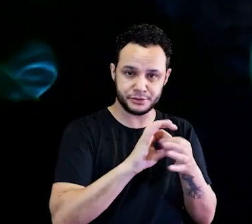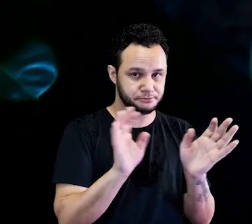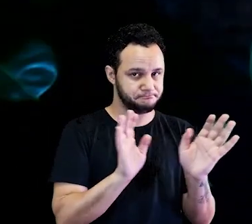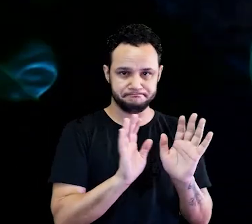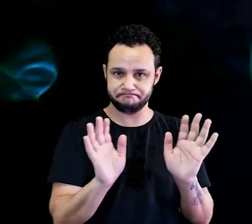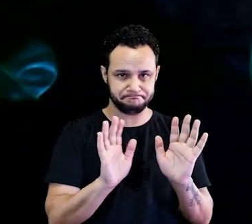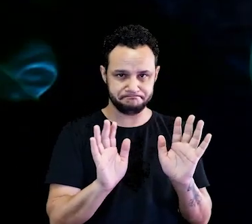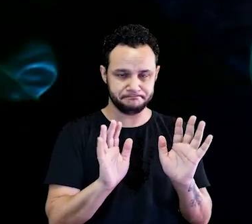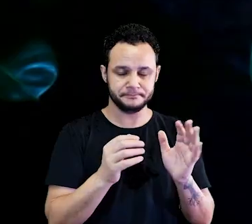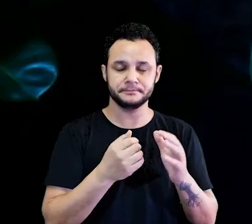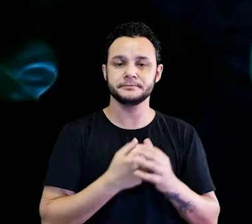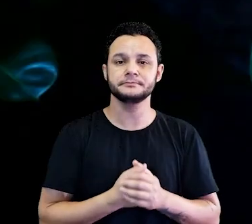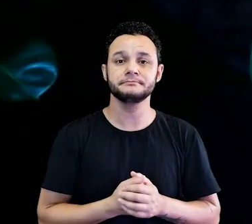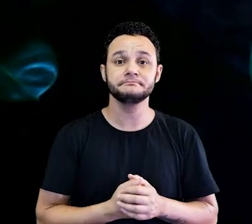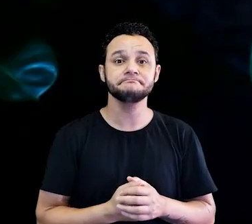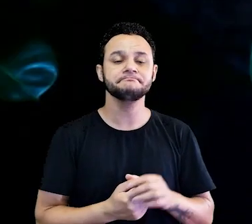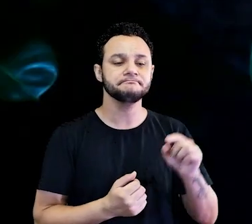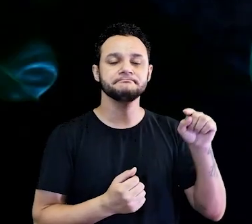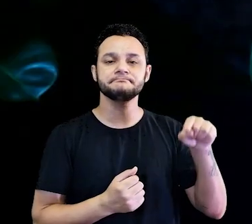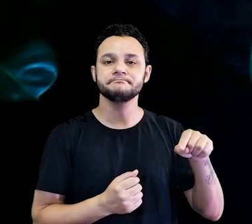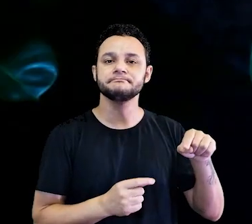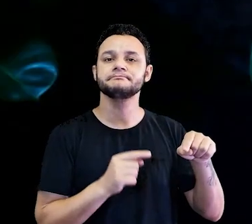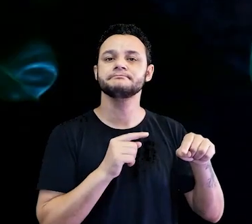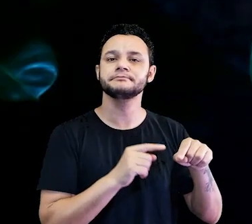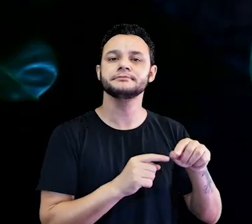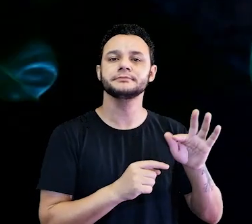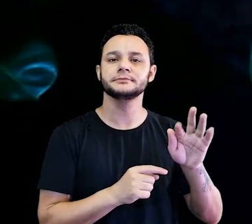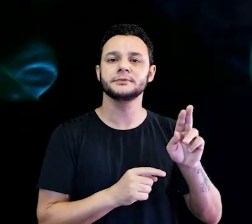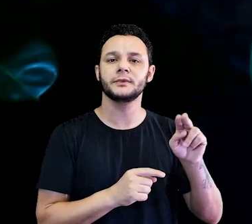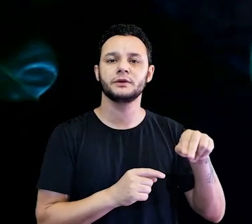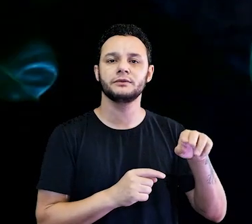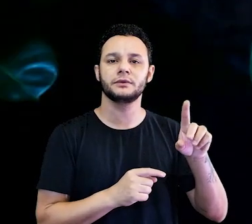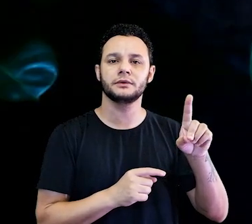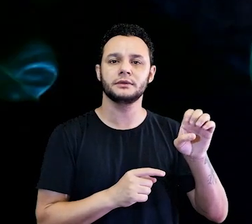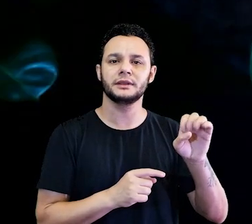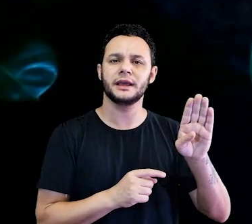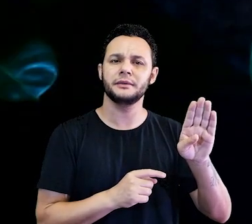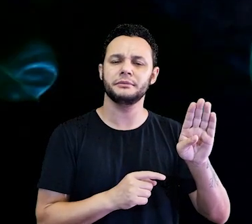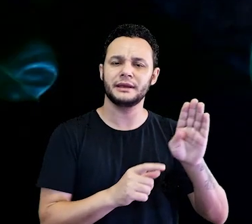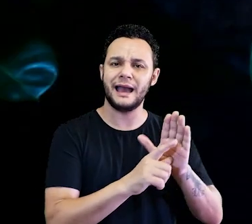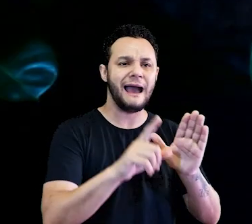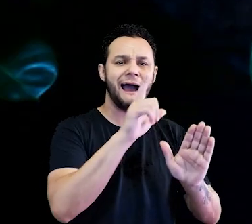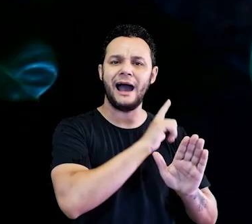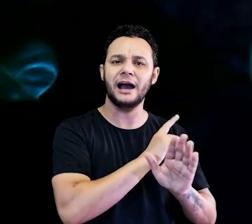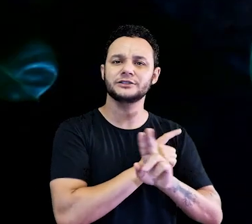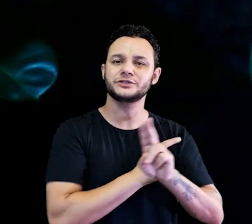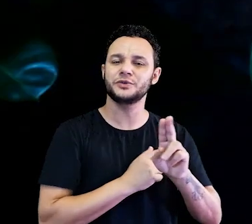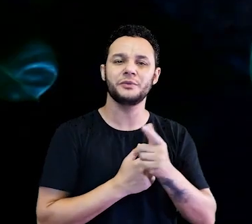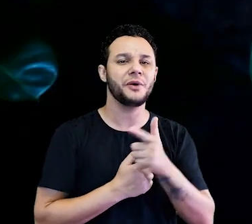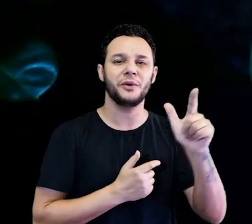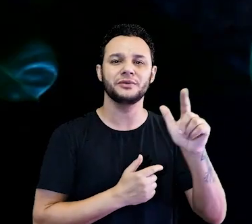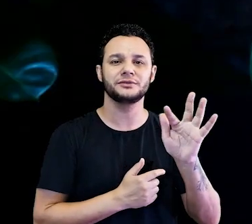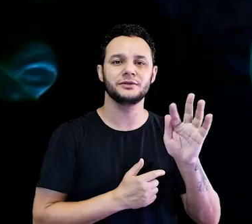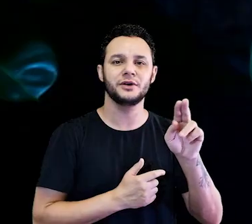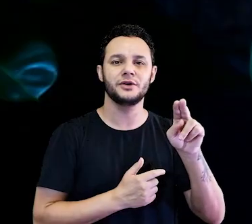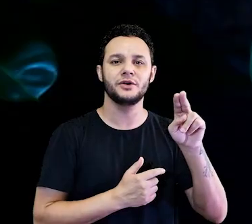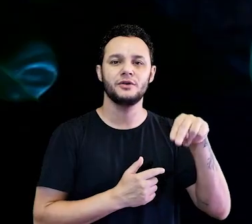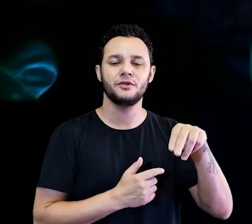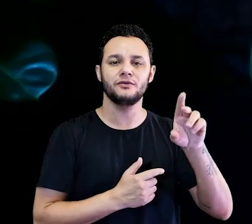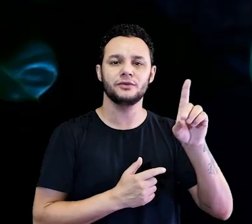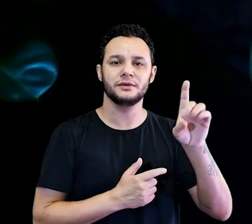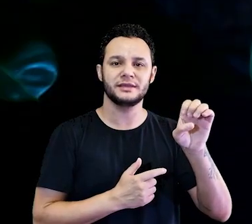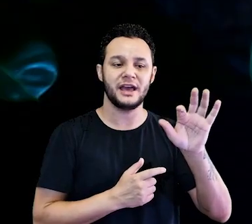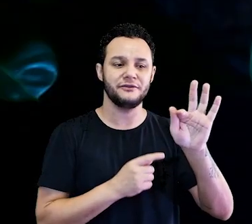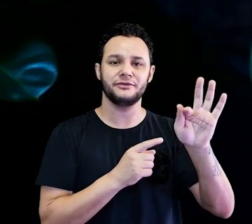nessa conta aqui do Fundeb, né? O Fundeb, na verdade, ele foi criado inicialmente como Fundef, ele tinha